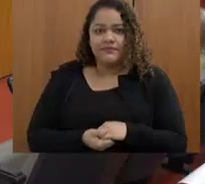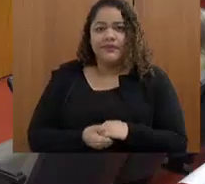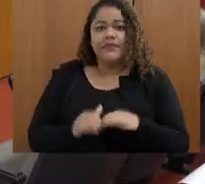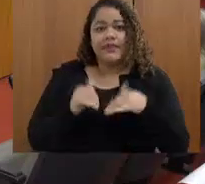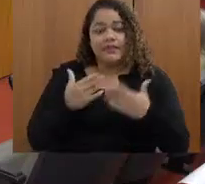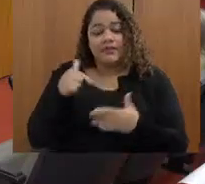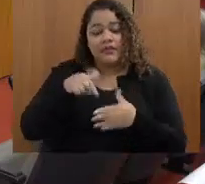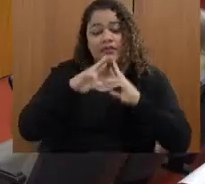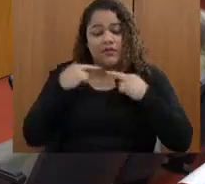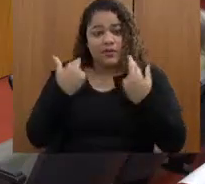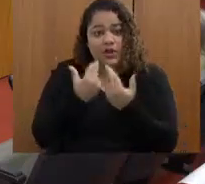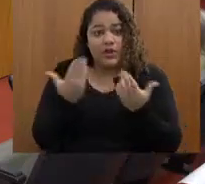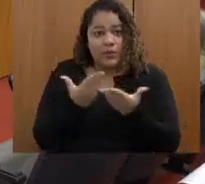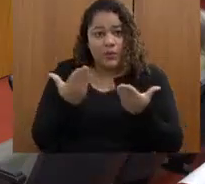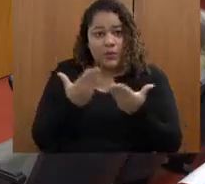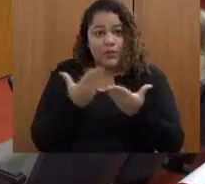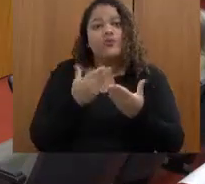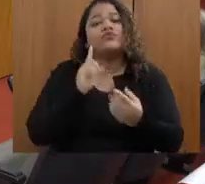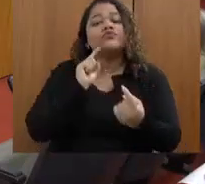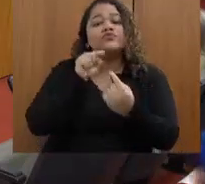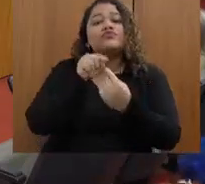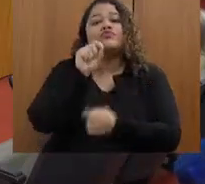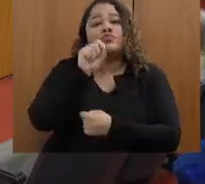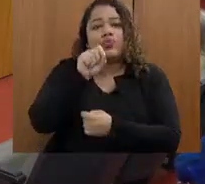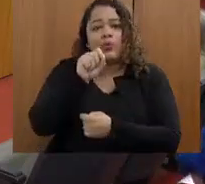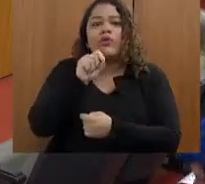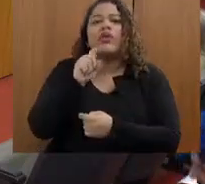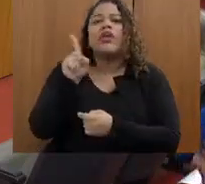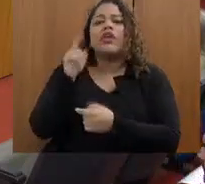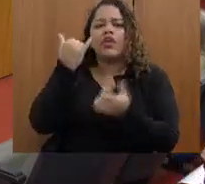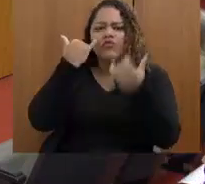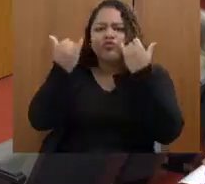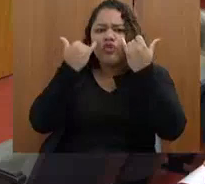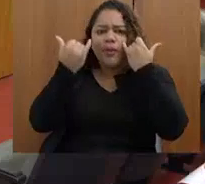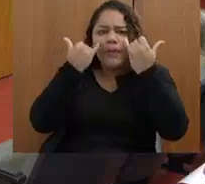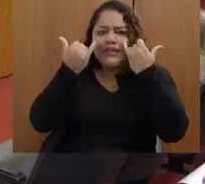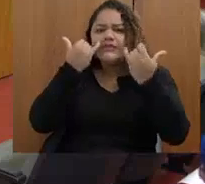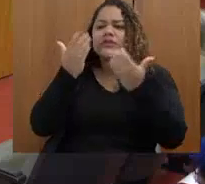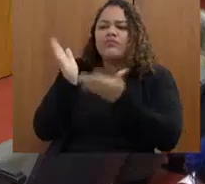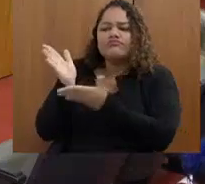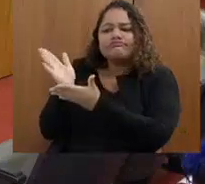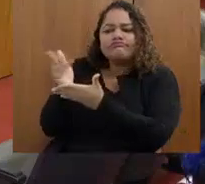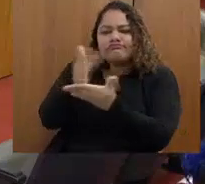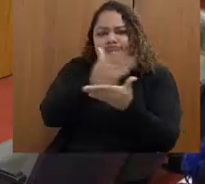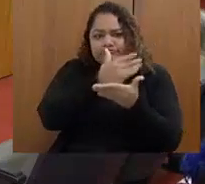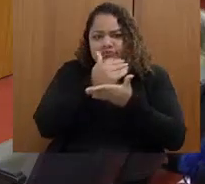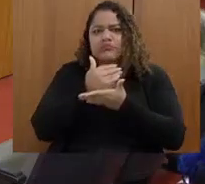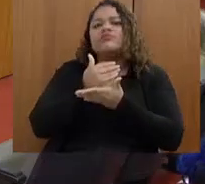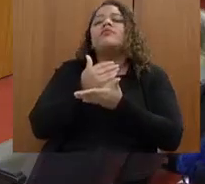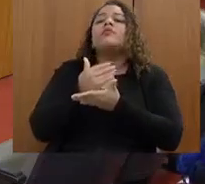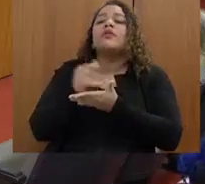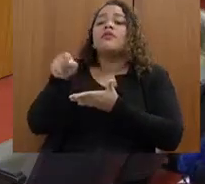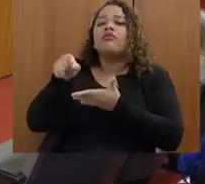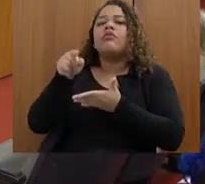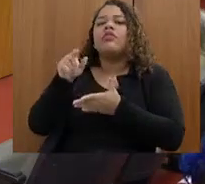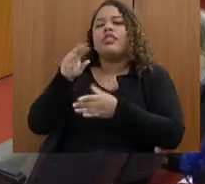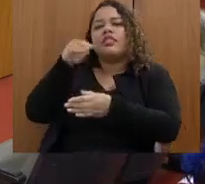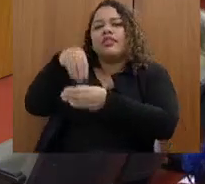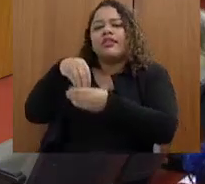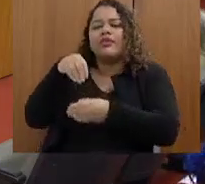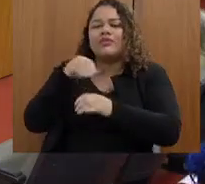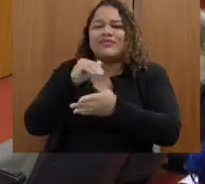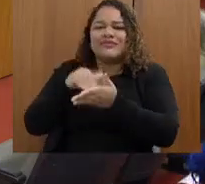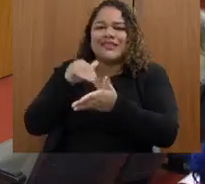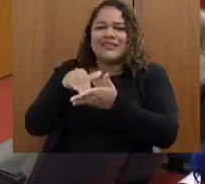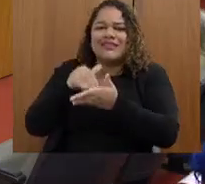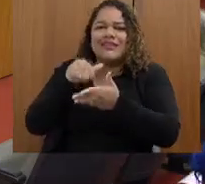se destina a receber a prestação de informações sobre a gestão da Secretaria de Estado da Educação no